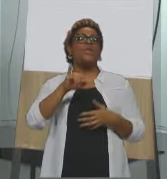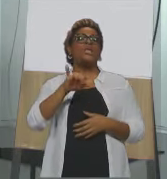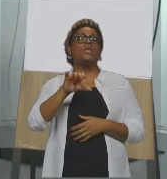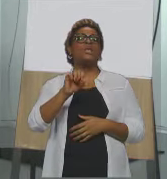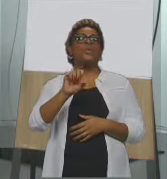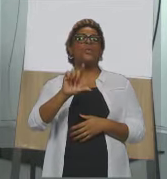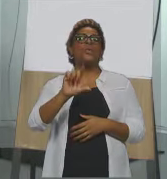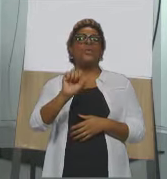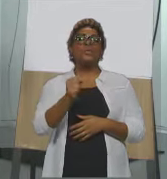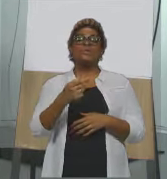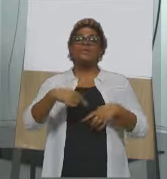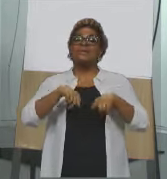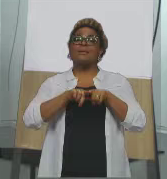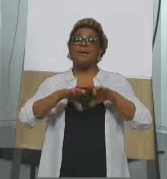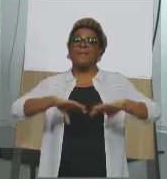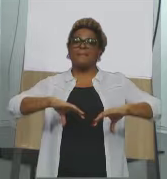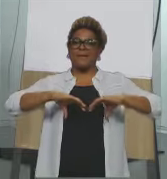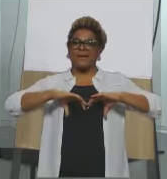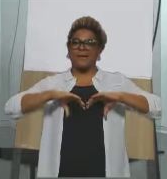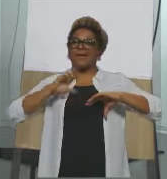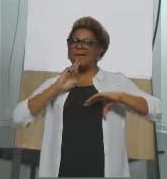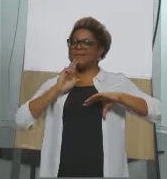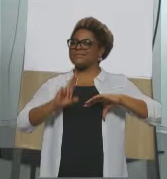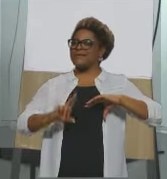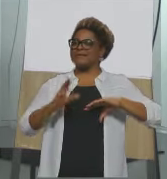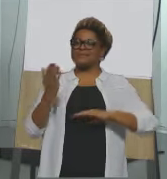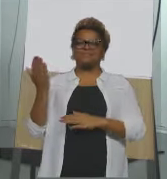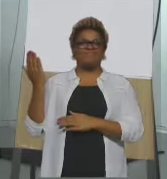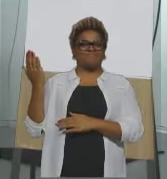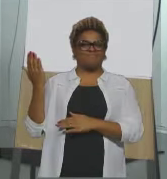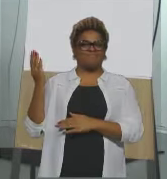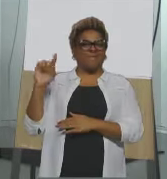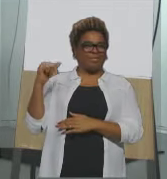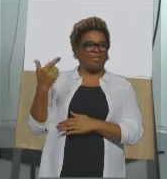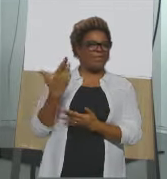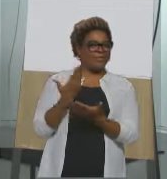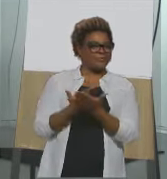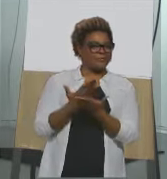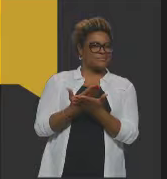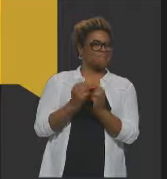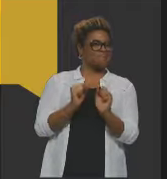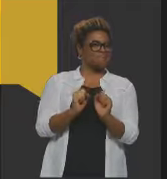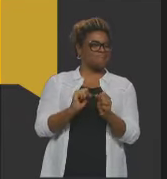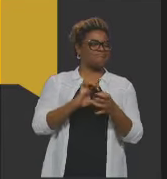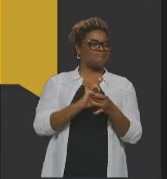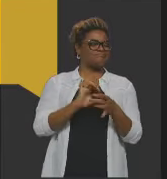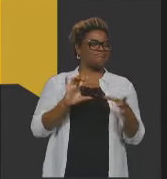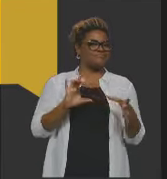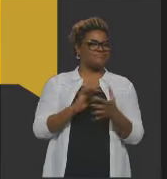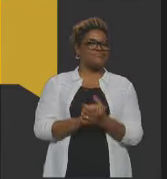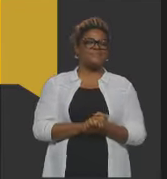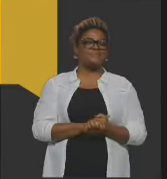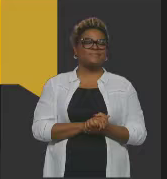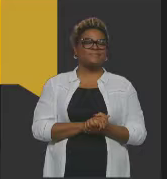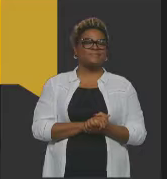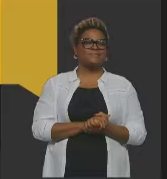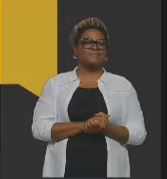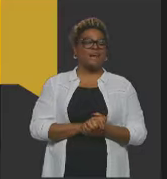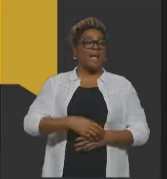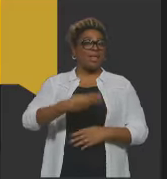está bonitinha aí para você depois para estudar. Já na semana 3, nós falamos aí sobre o